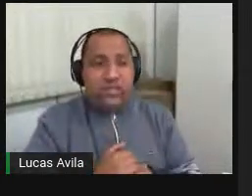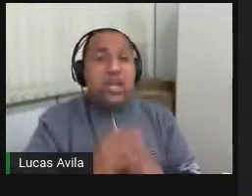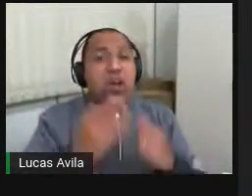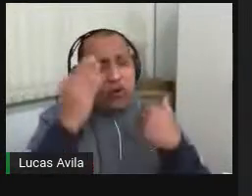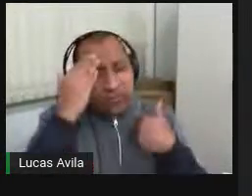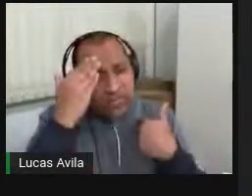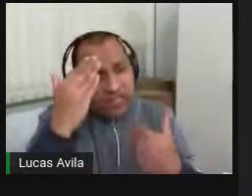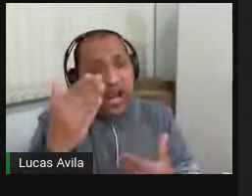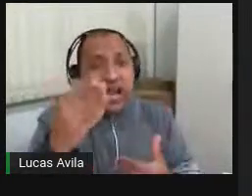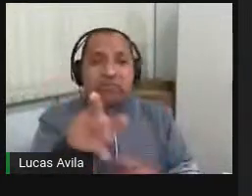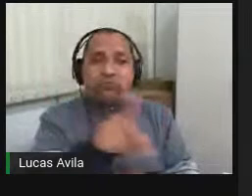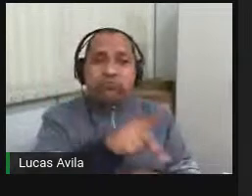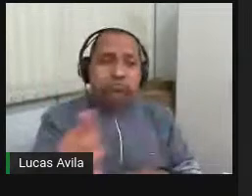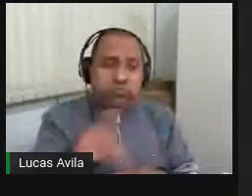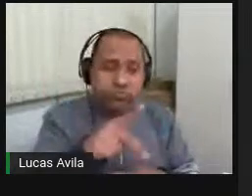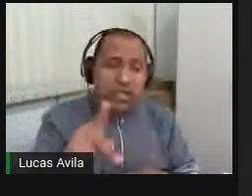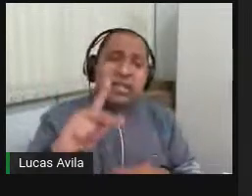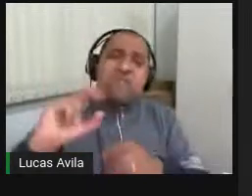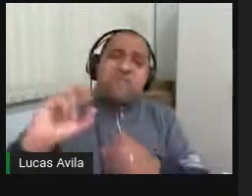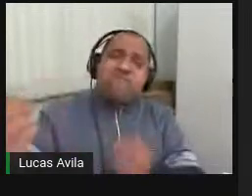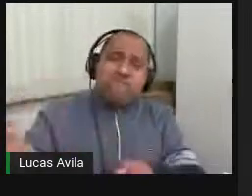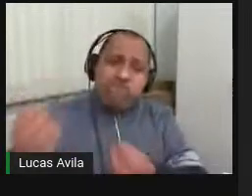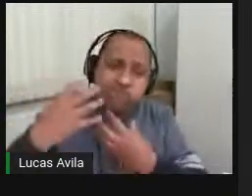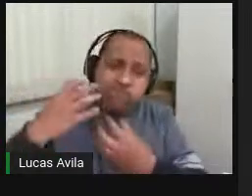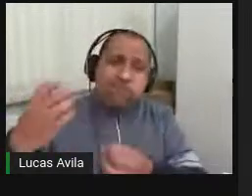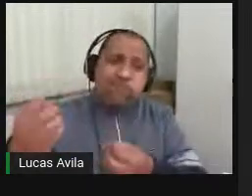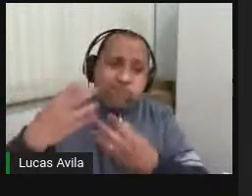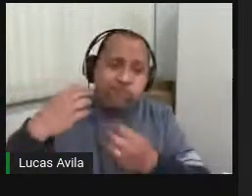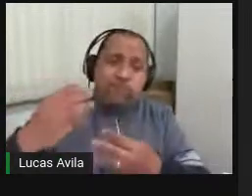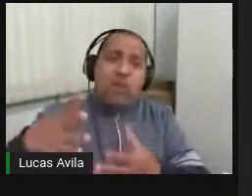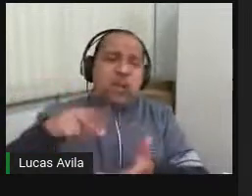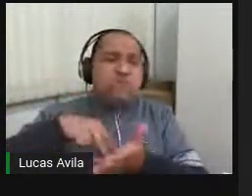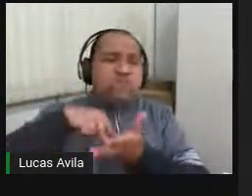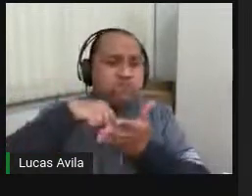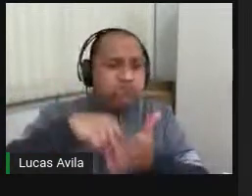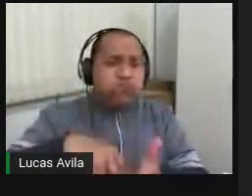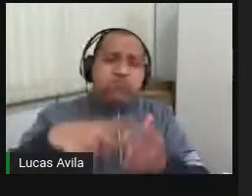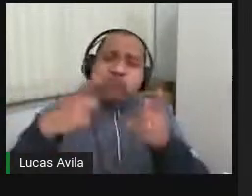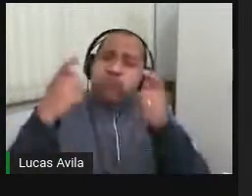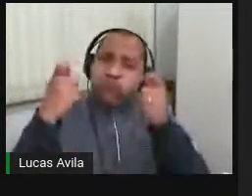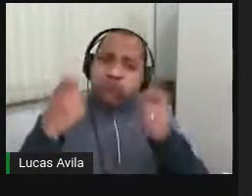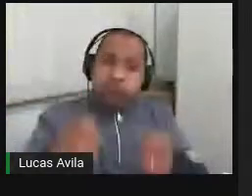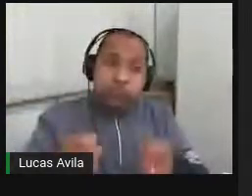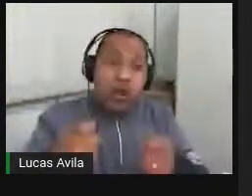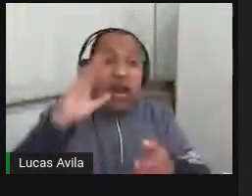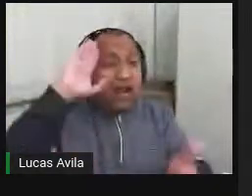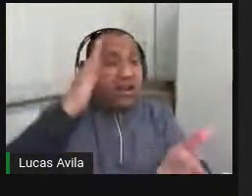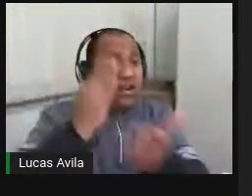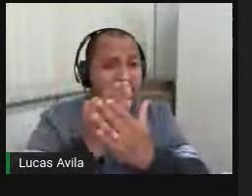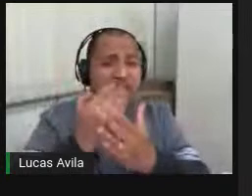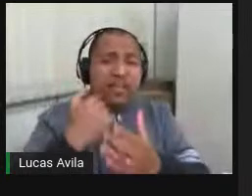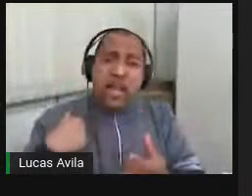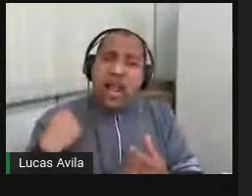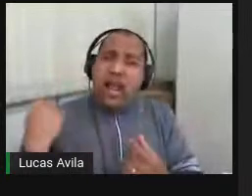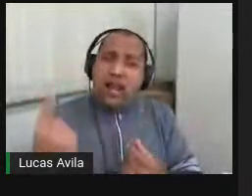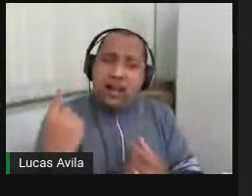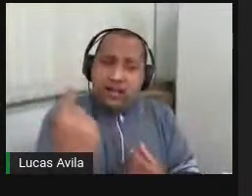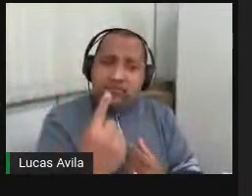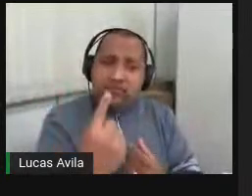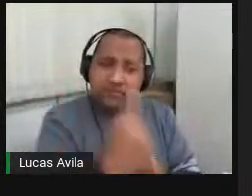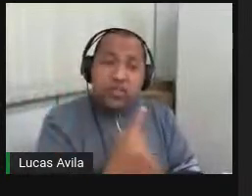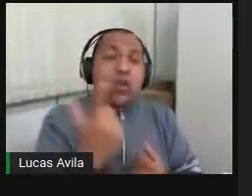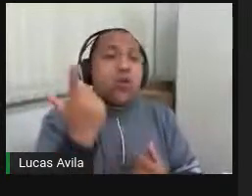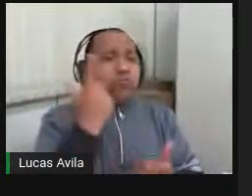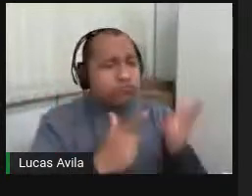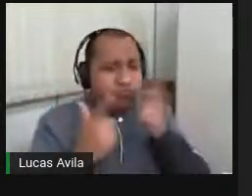professores pelos seus ensinamentos e persistência em acreditar que cada um de nós é merecedor